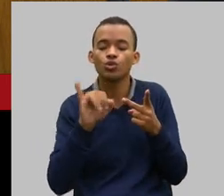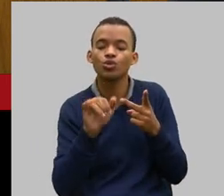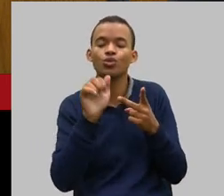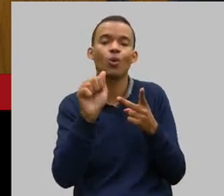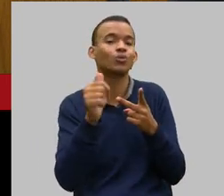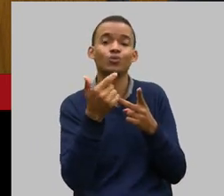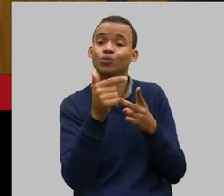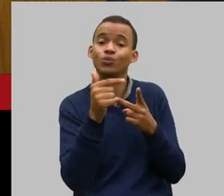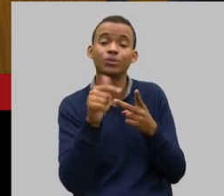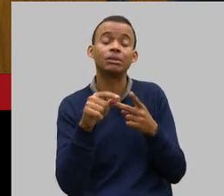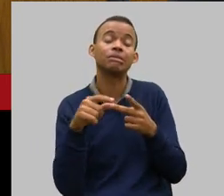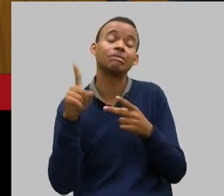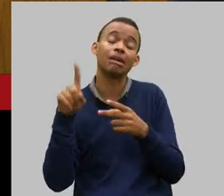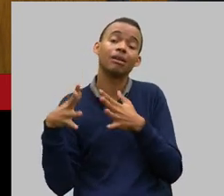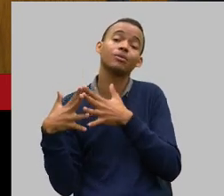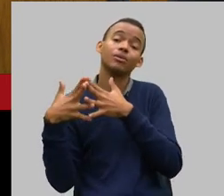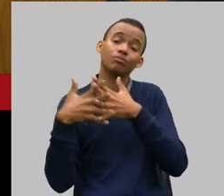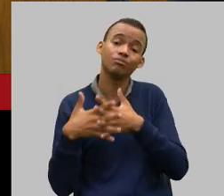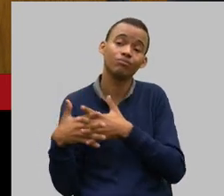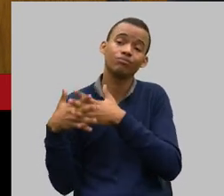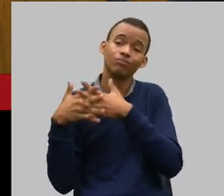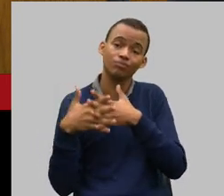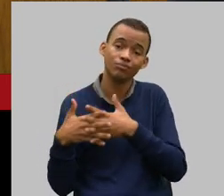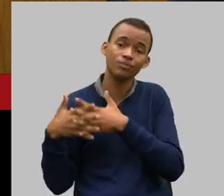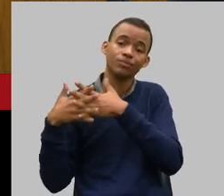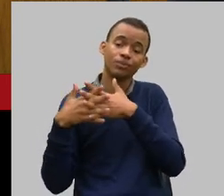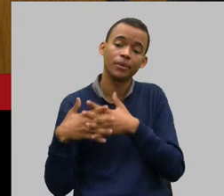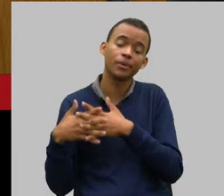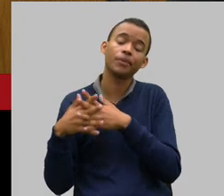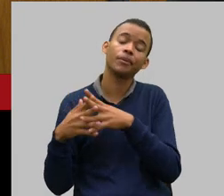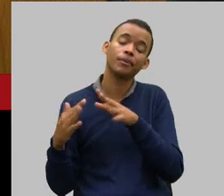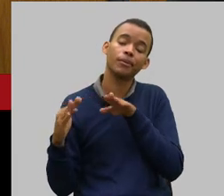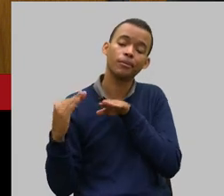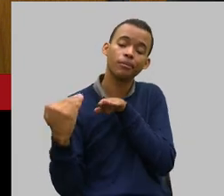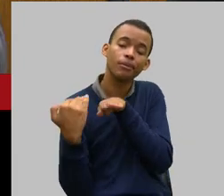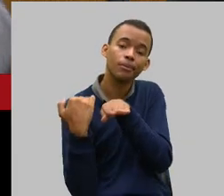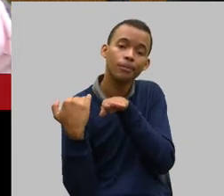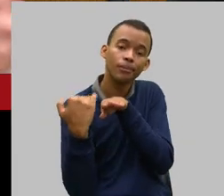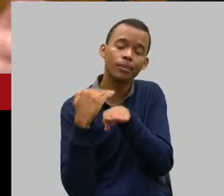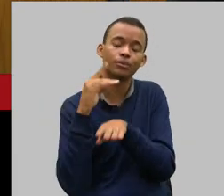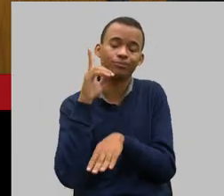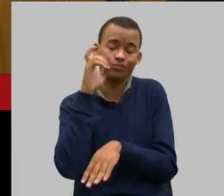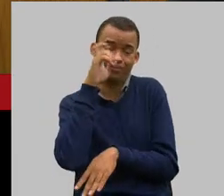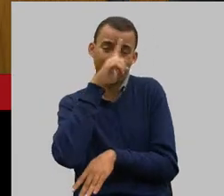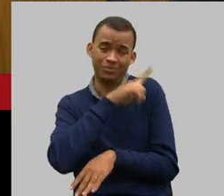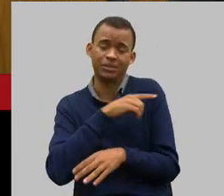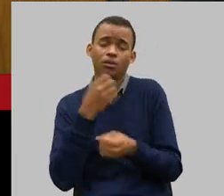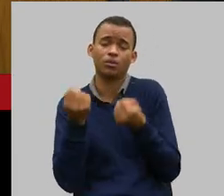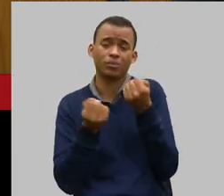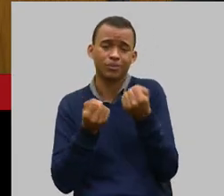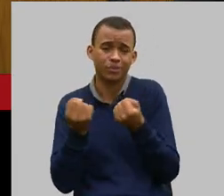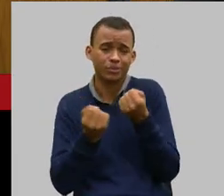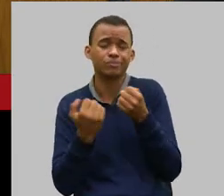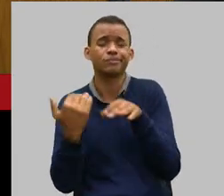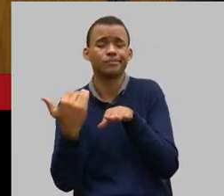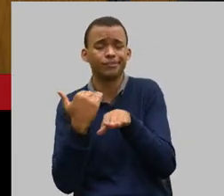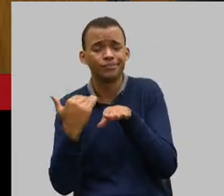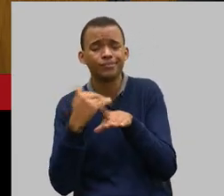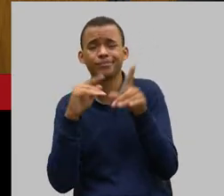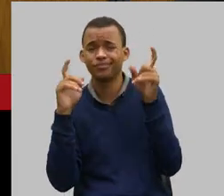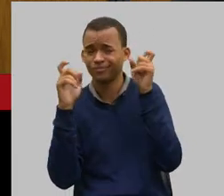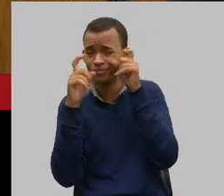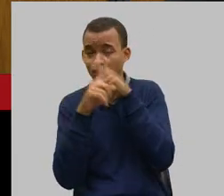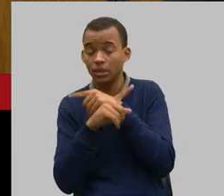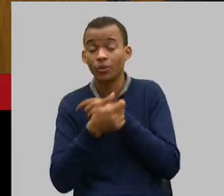caminhões de carretas e Isso dificulta muito né o frete é muito caro a locomoção é muito difícil então se eu peço